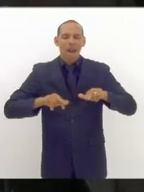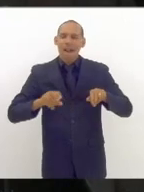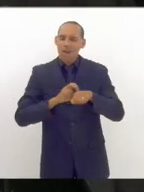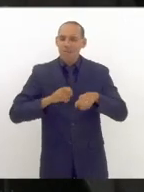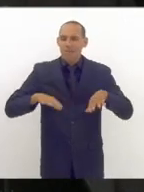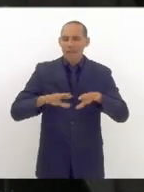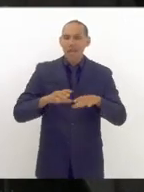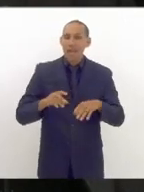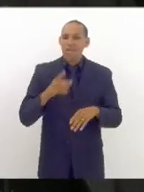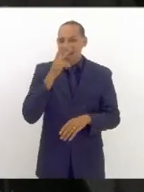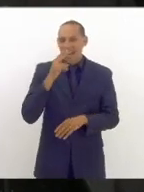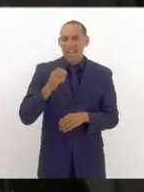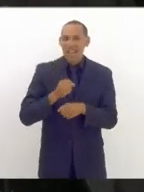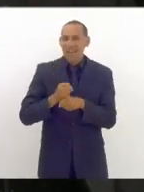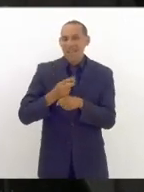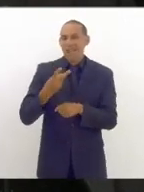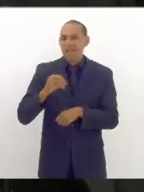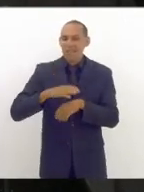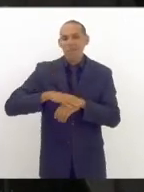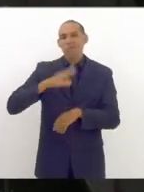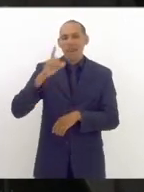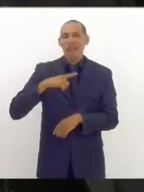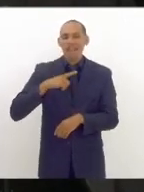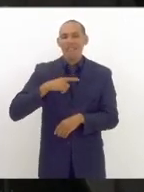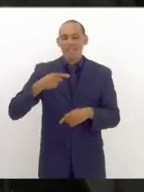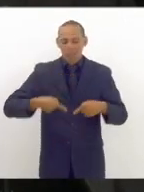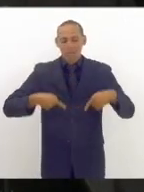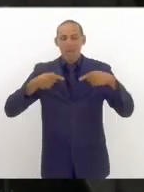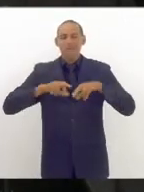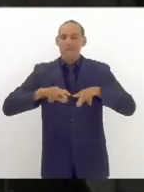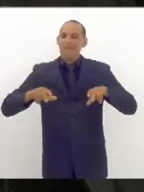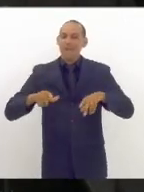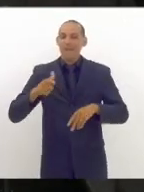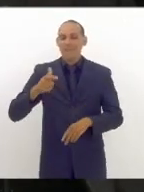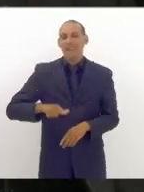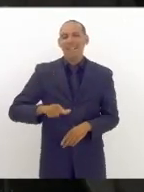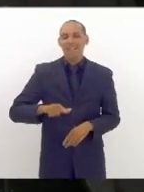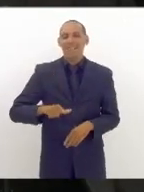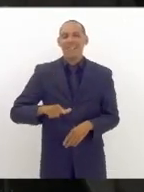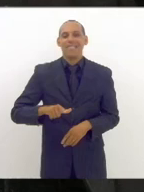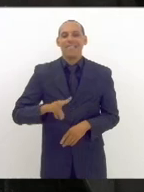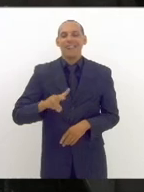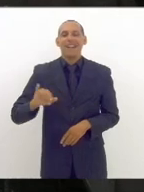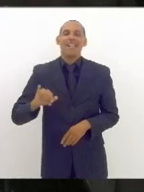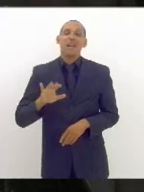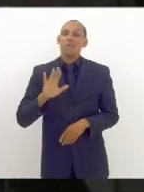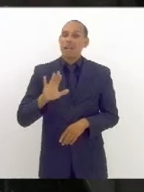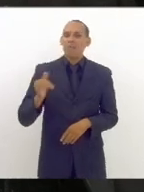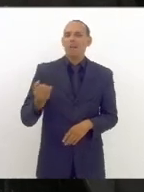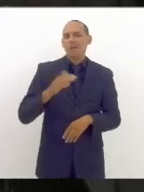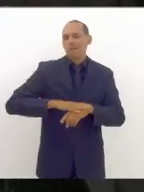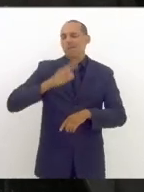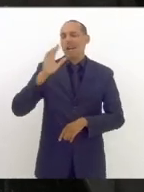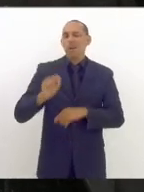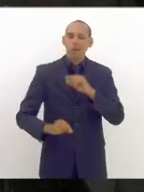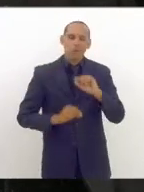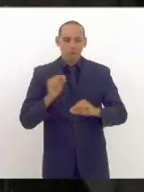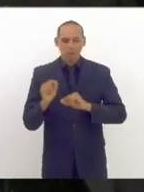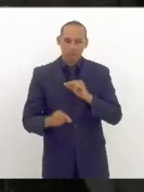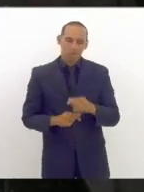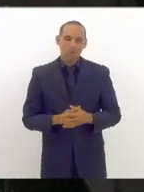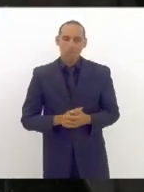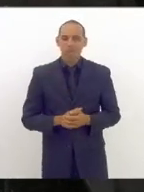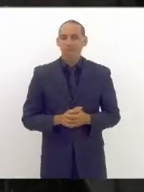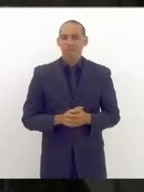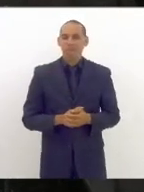20 anos com problemas, consultas, com desafios na saúde. Mas o mais importante é a